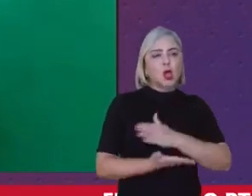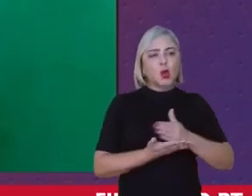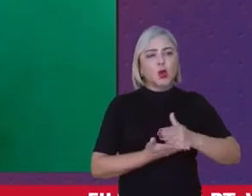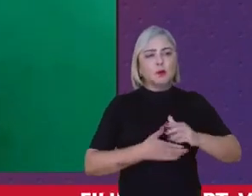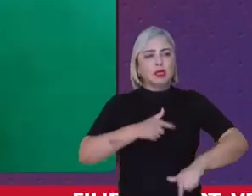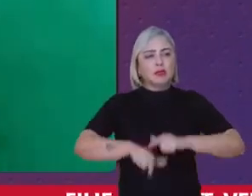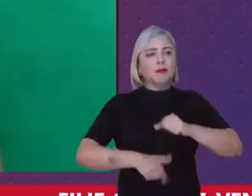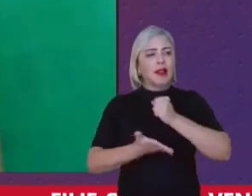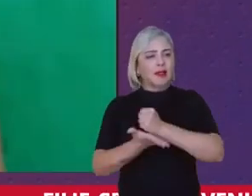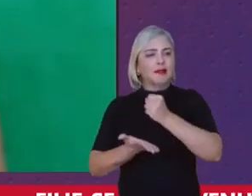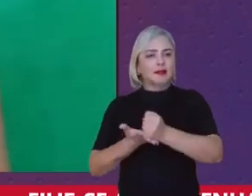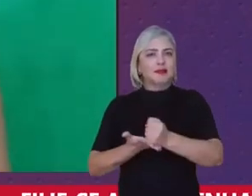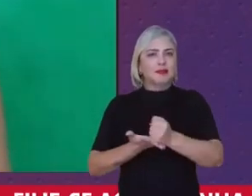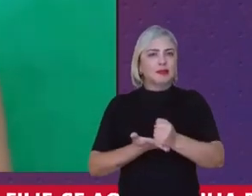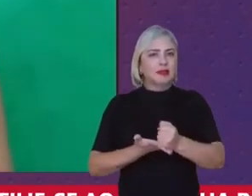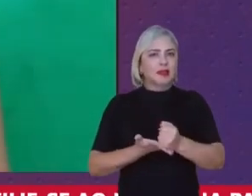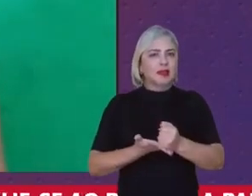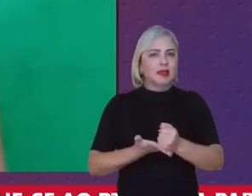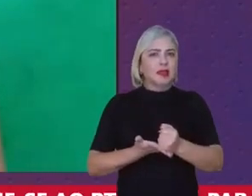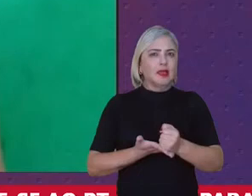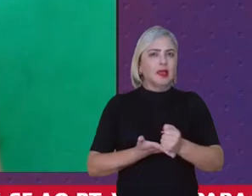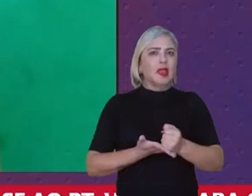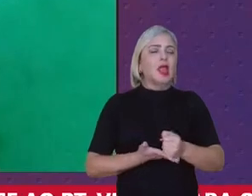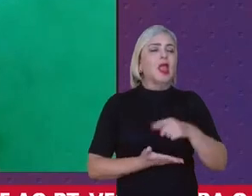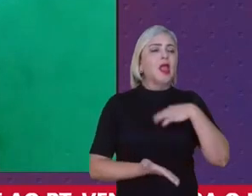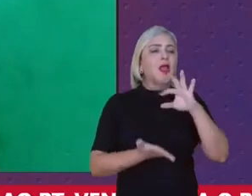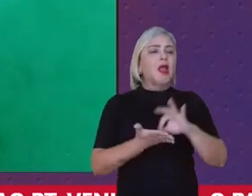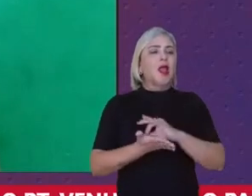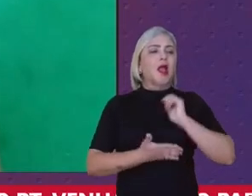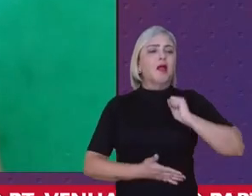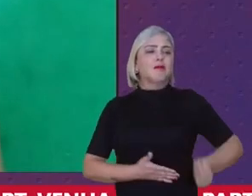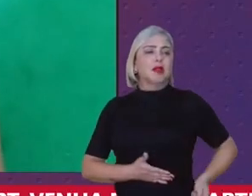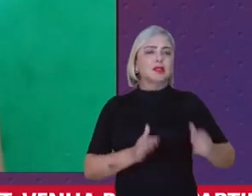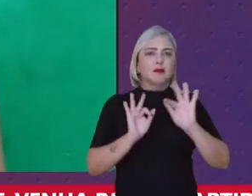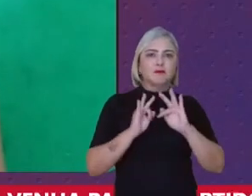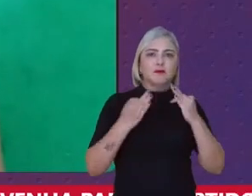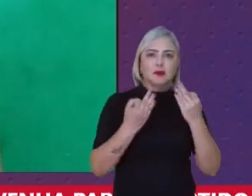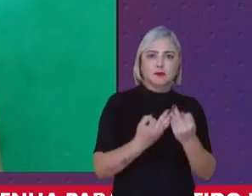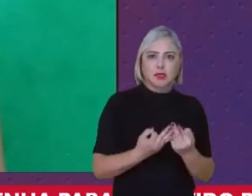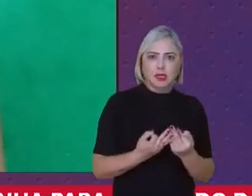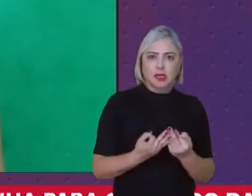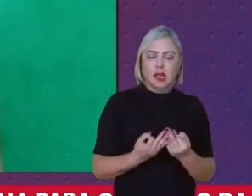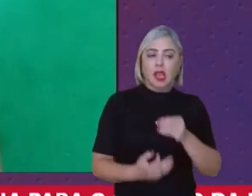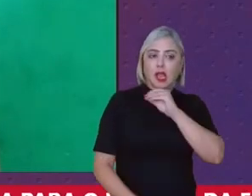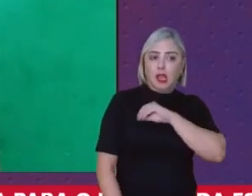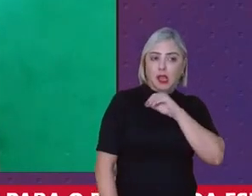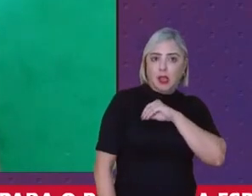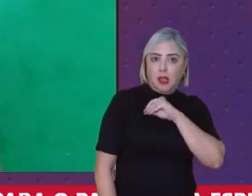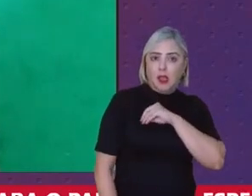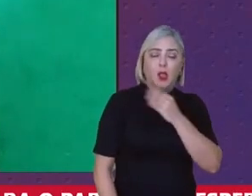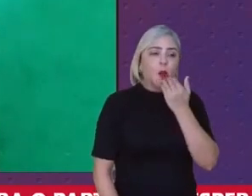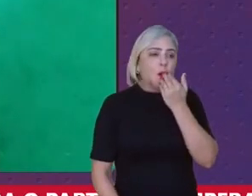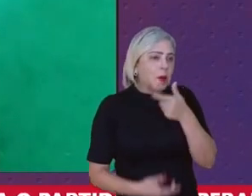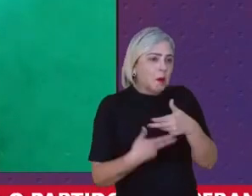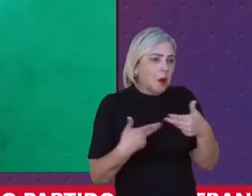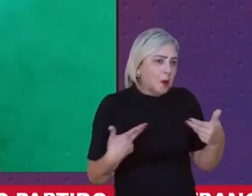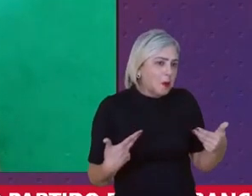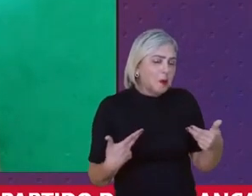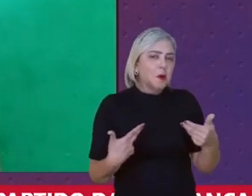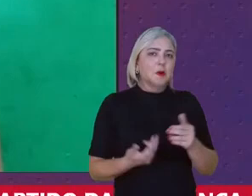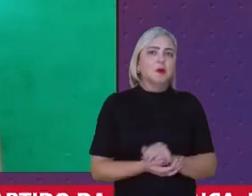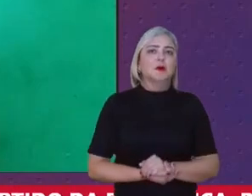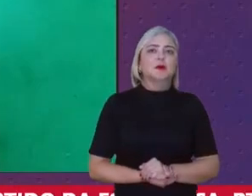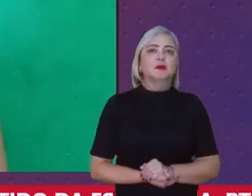trabalhar de carteira assinada. No entanto, era só o Bolsa Família, que nesse tempo o dinheiro dava de comprar algumas coisinhas